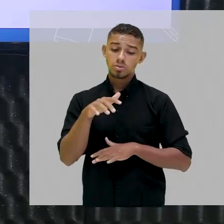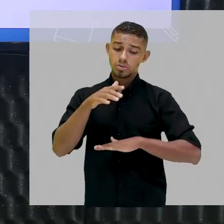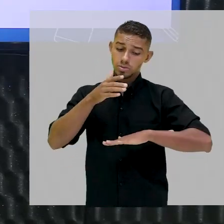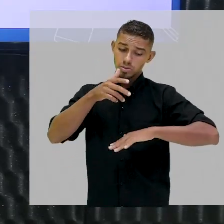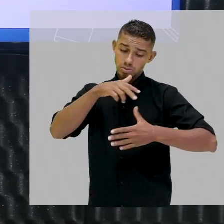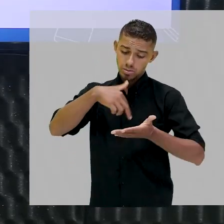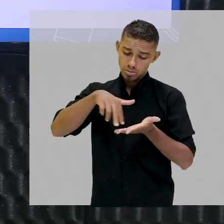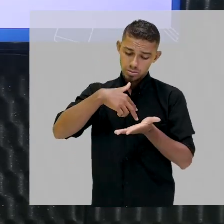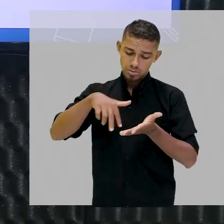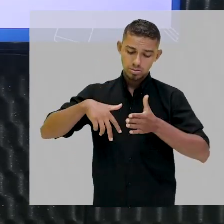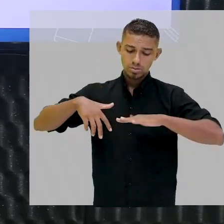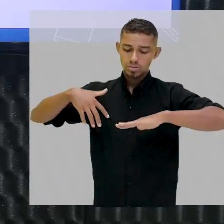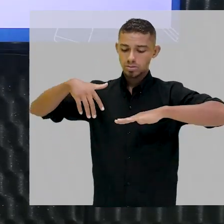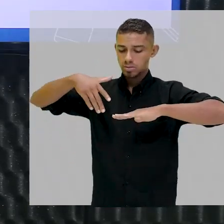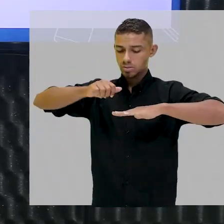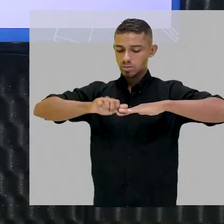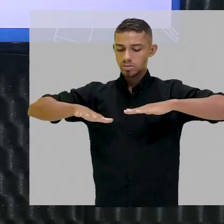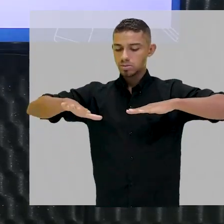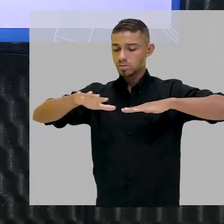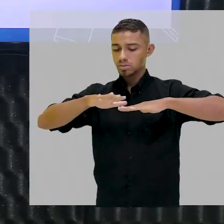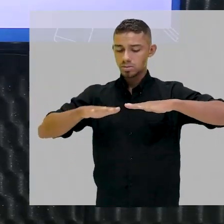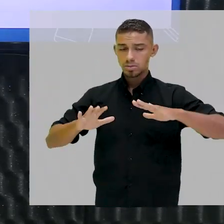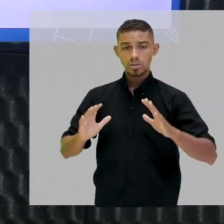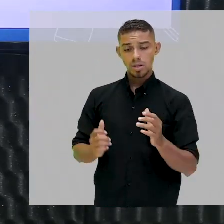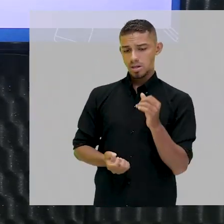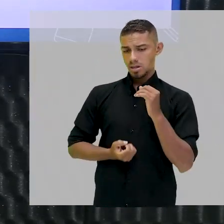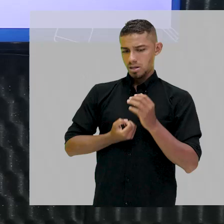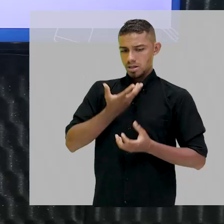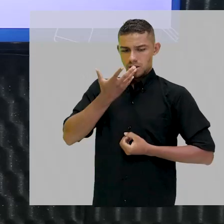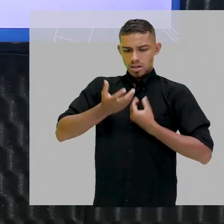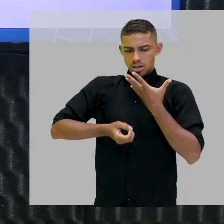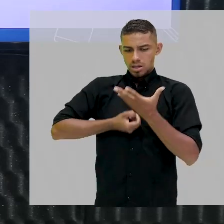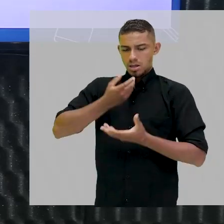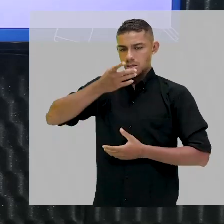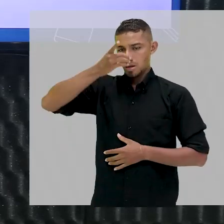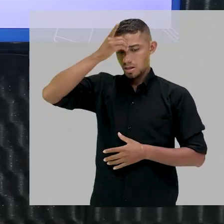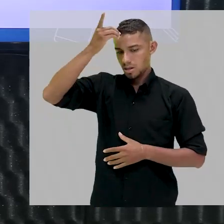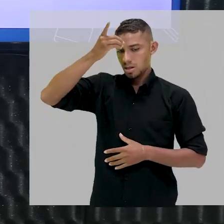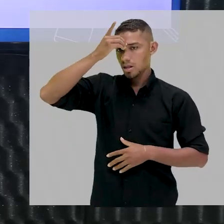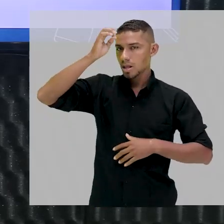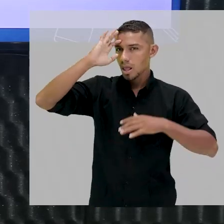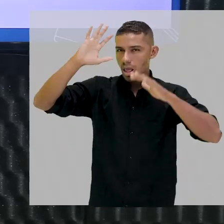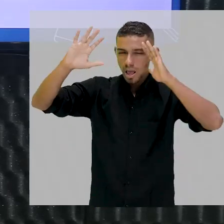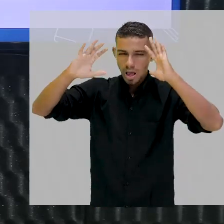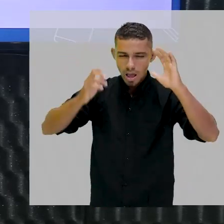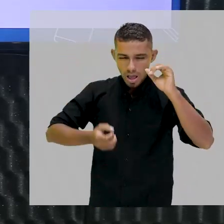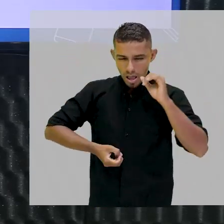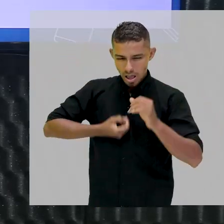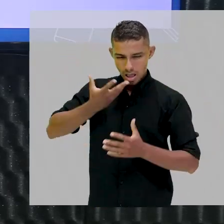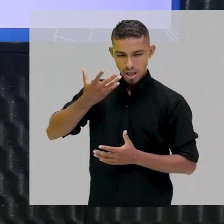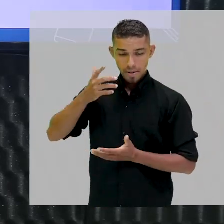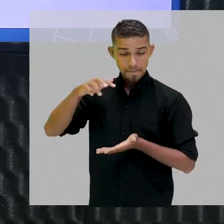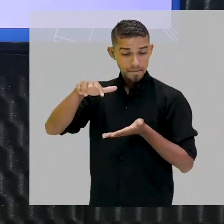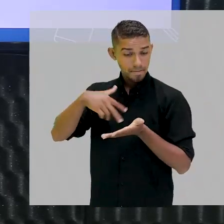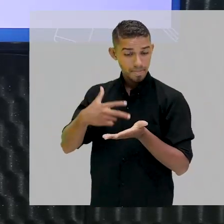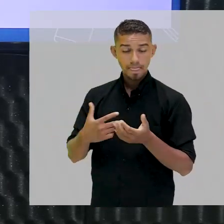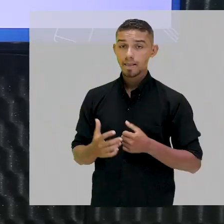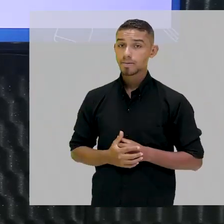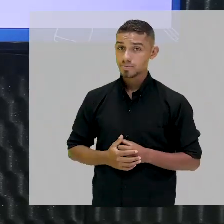o quê? A improvisação, a criatividade. Perceba essas